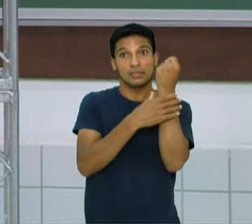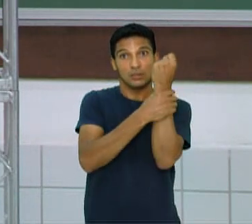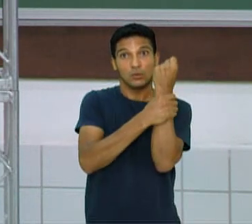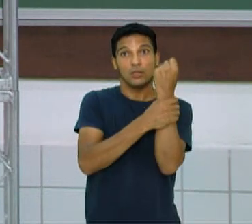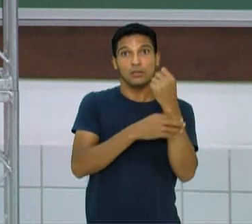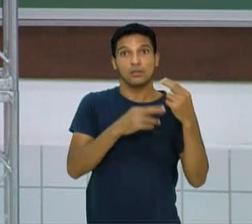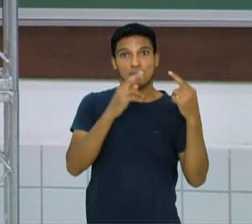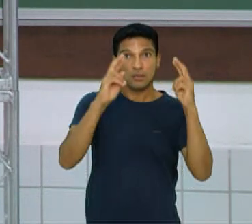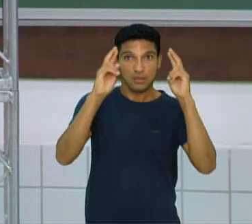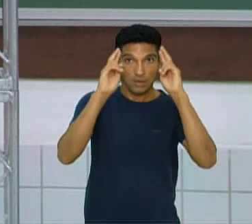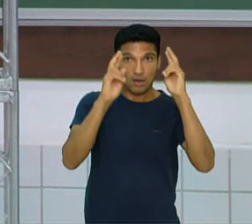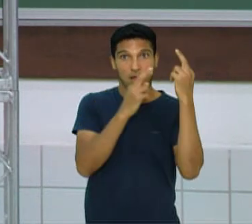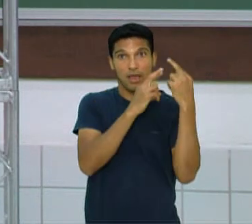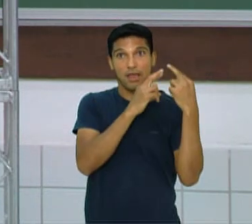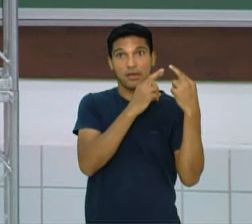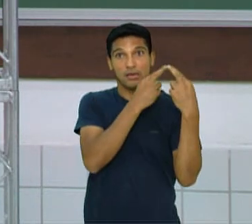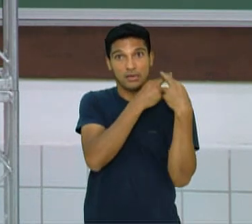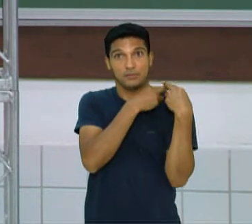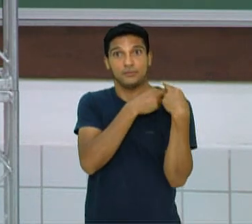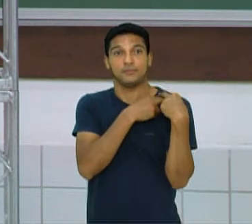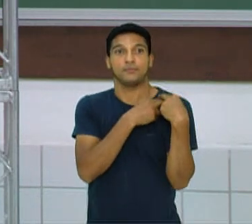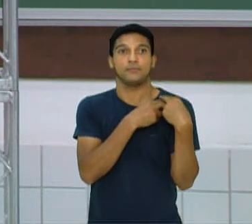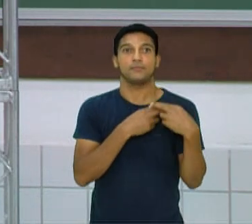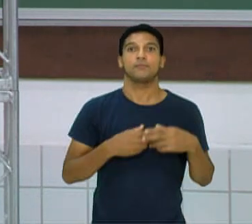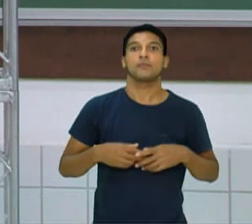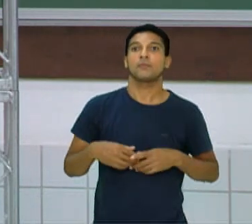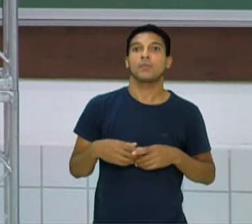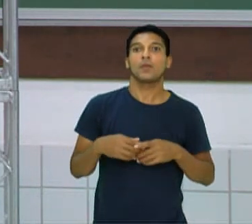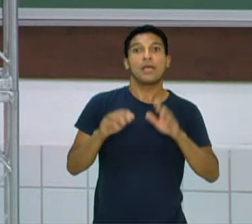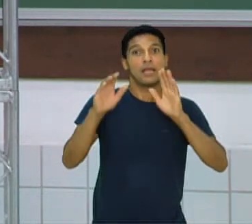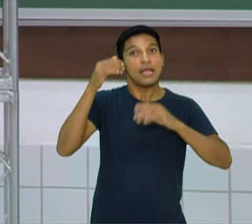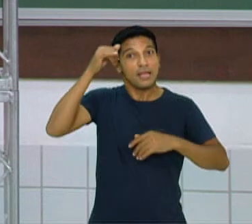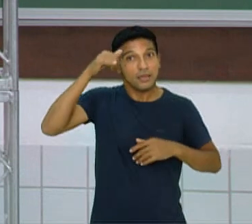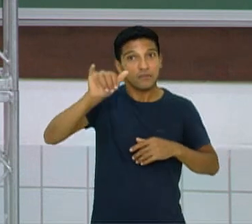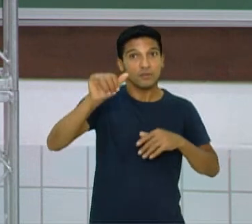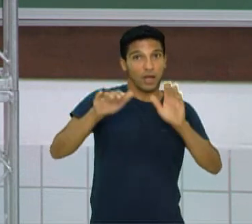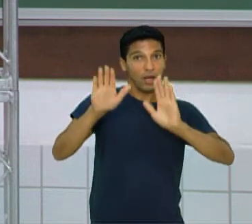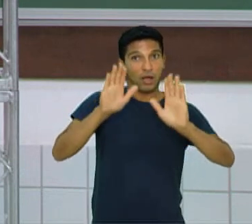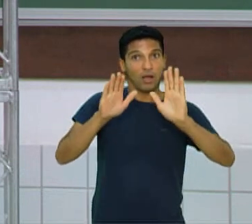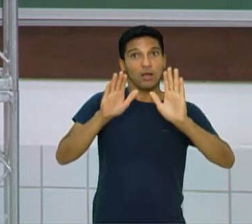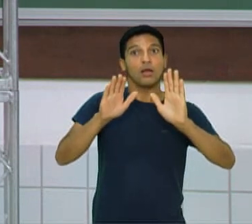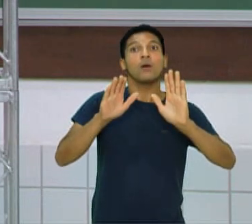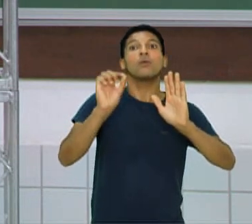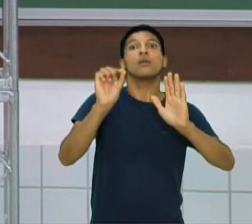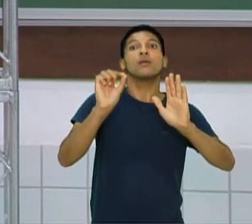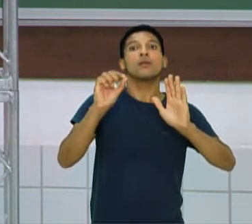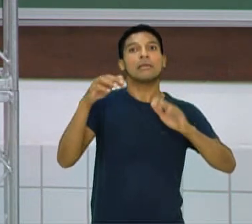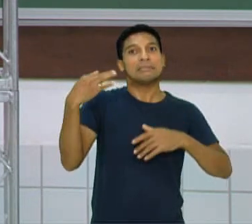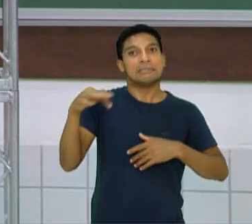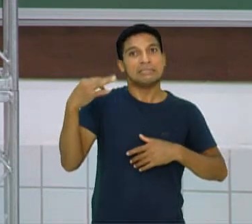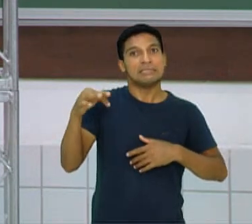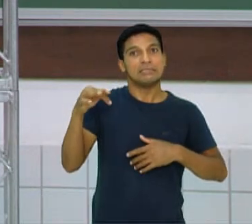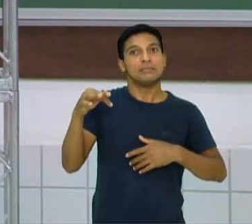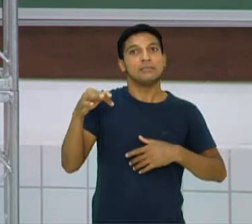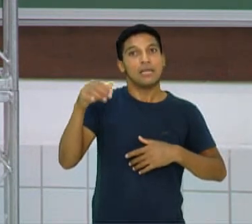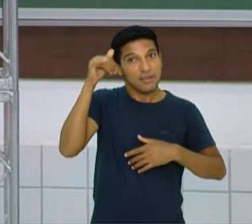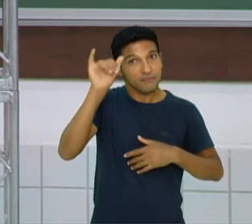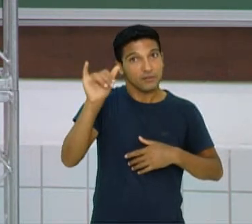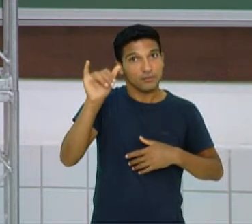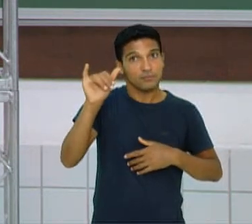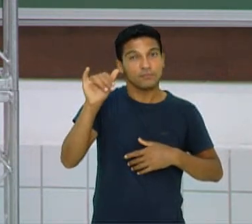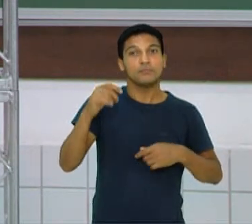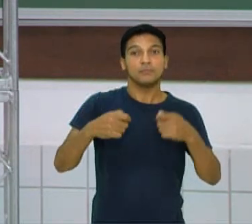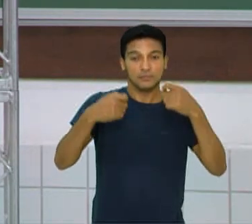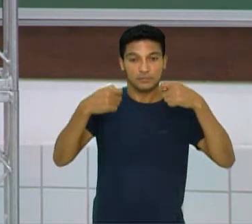muito interessante ser praticada, mas ninguém pode se machucar praticando, né? Então é preciso cuidar da segurança e